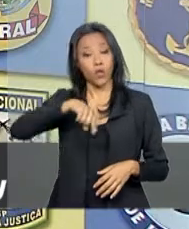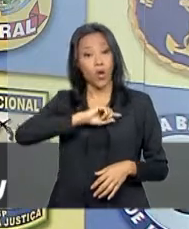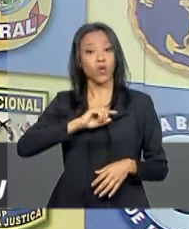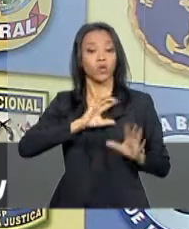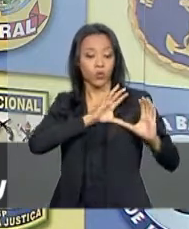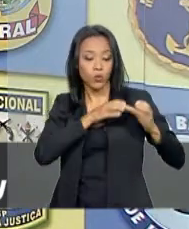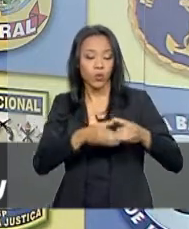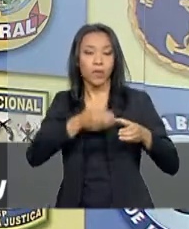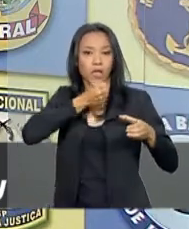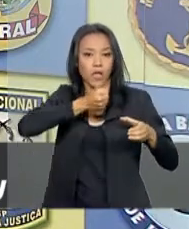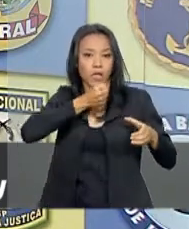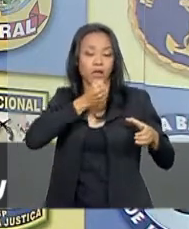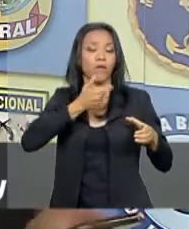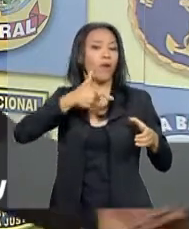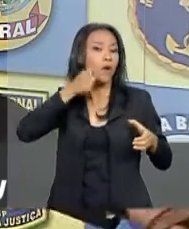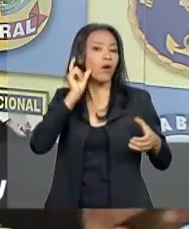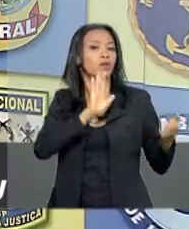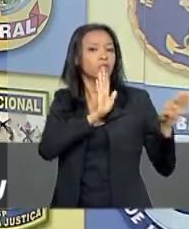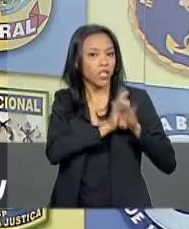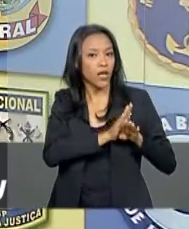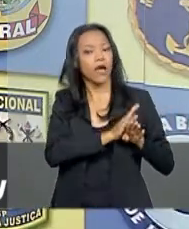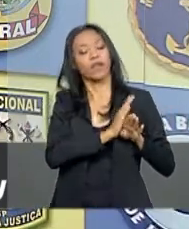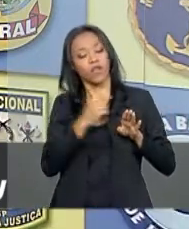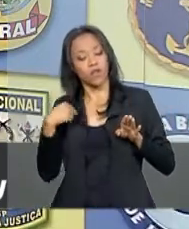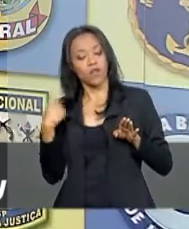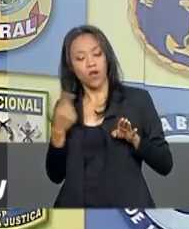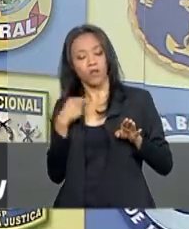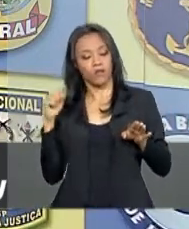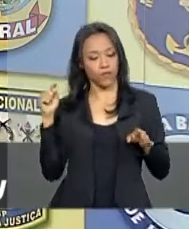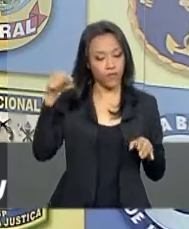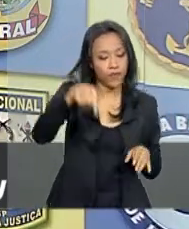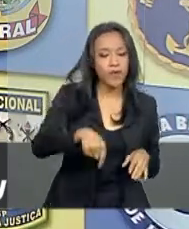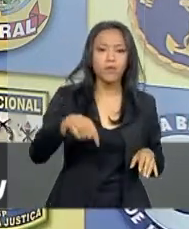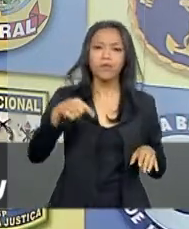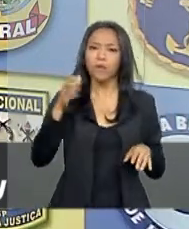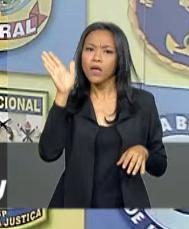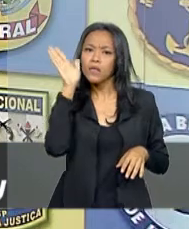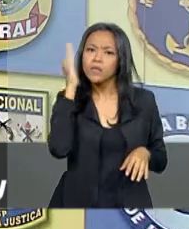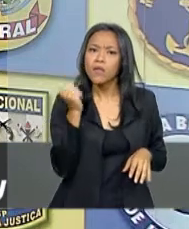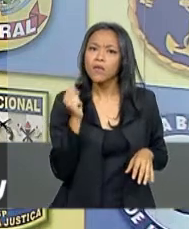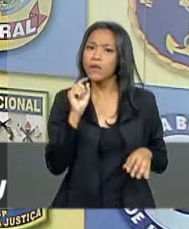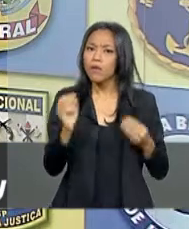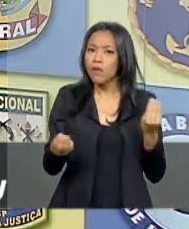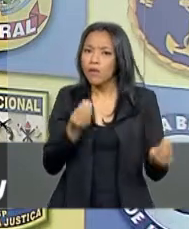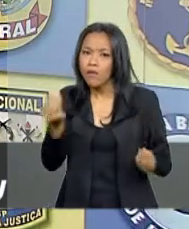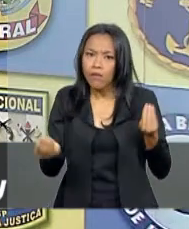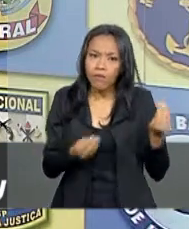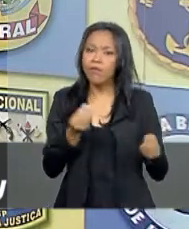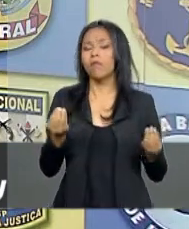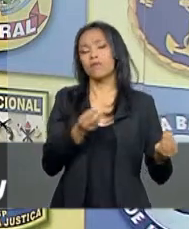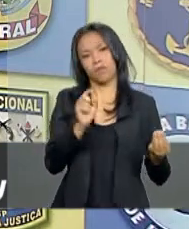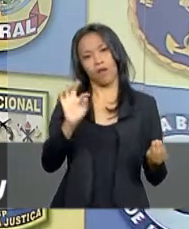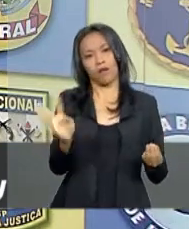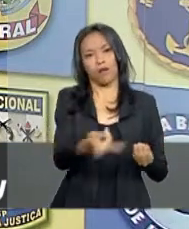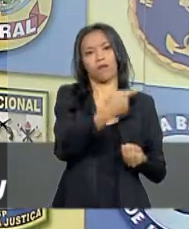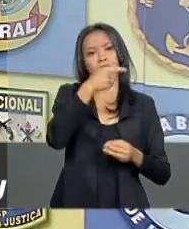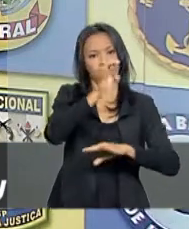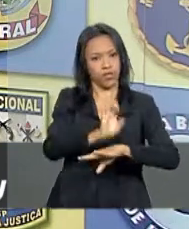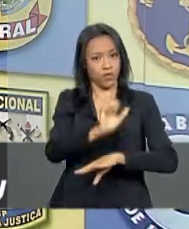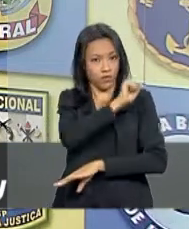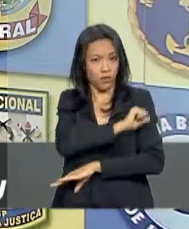ontem aqui no Rio de Janeiro e viemos direto para o centro da cidade para acompanhar, para ver como que está a situação aqui no Rio de Janeiro, e podemos